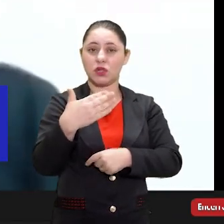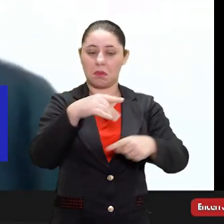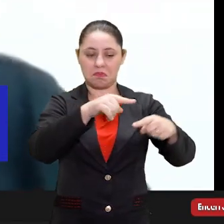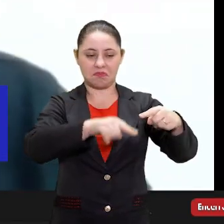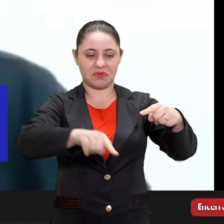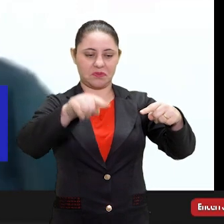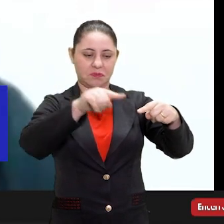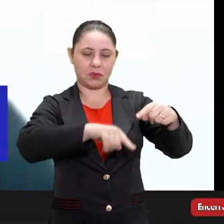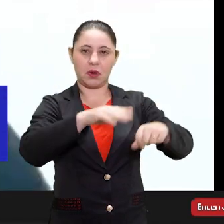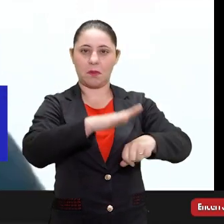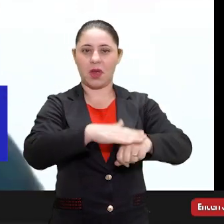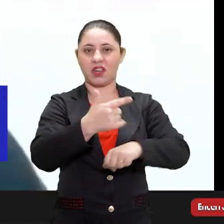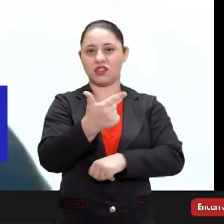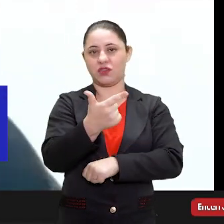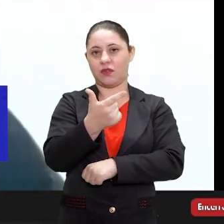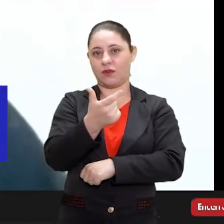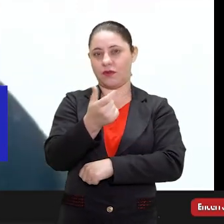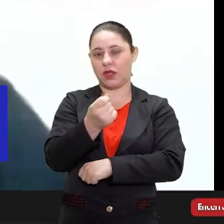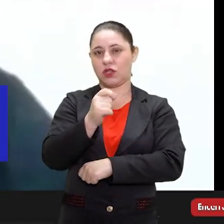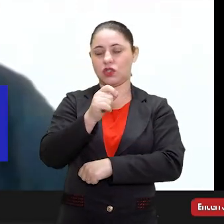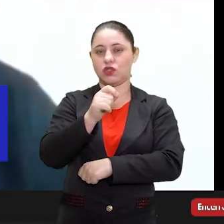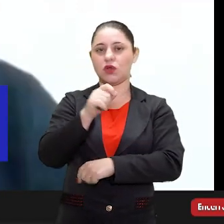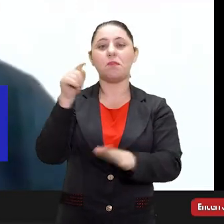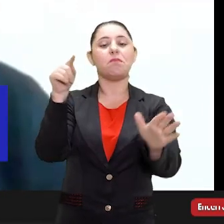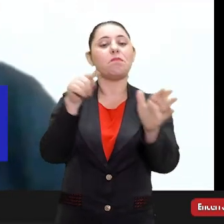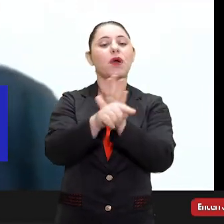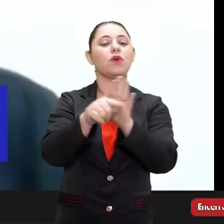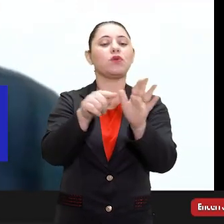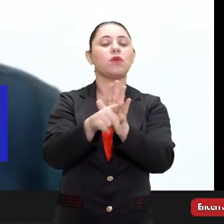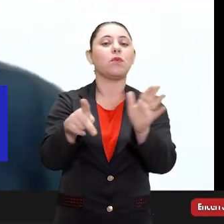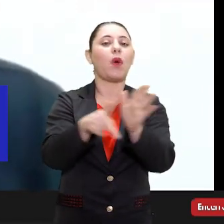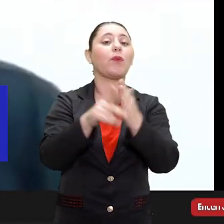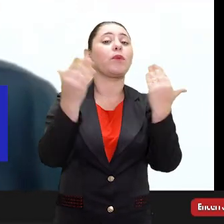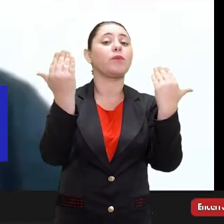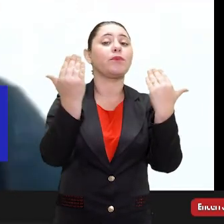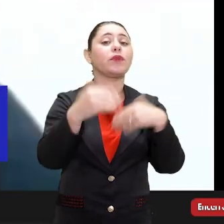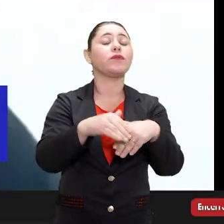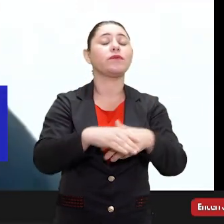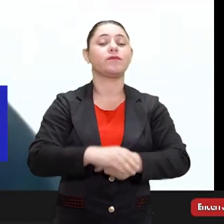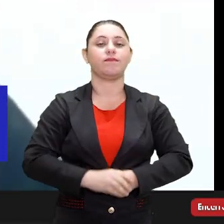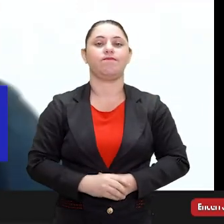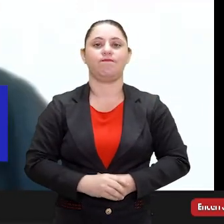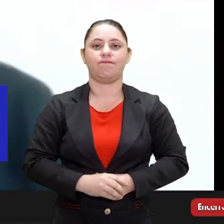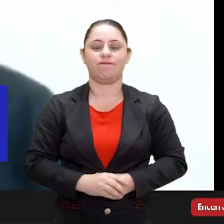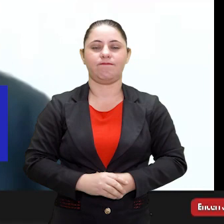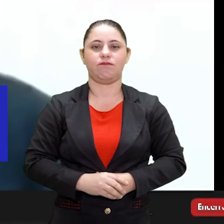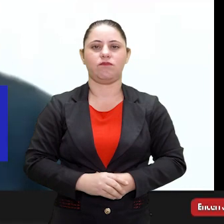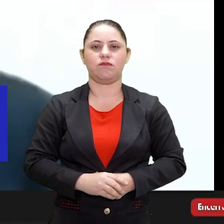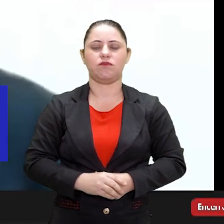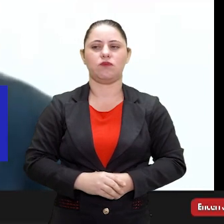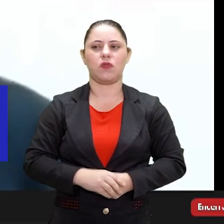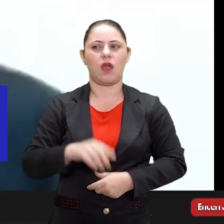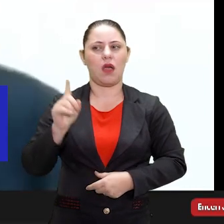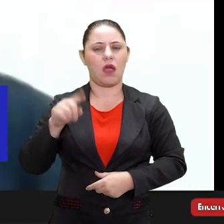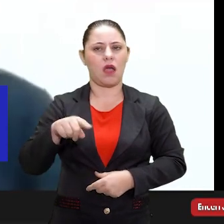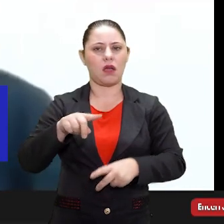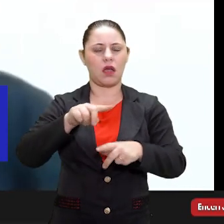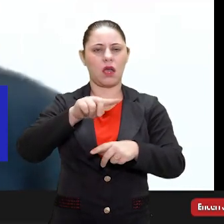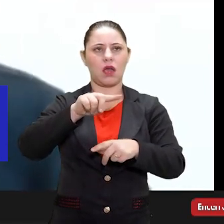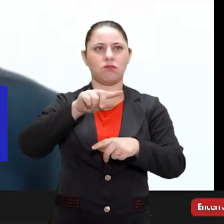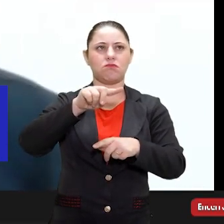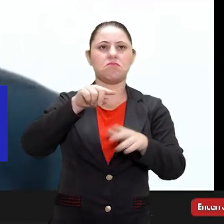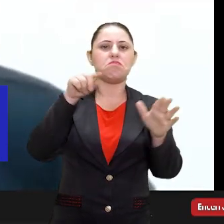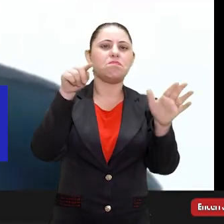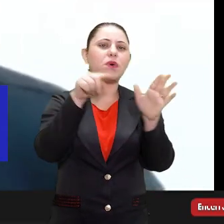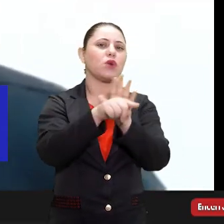pelas equipes técnicas. E depois disso teria solicitado a exclusão de mais de 20